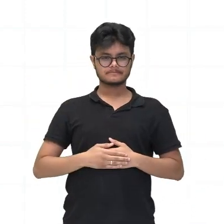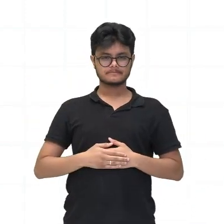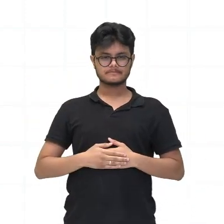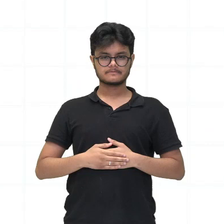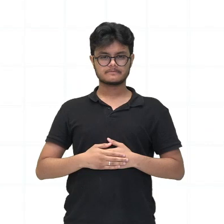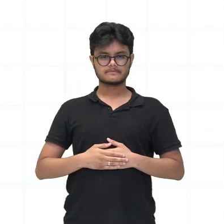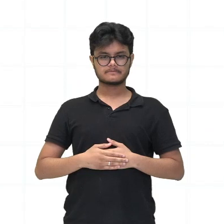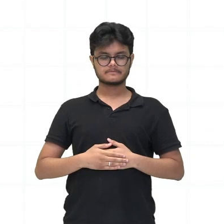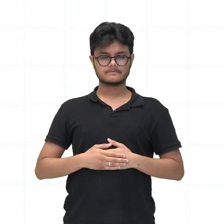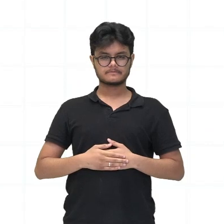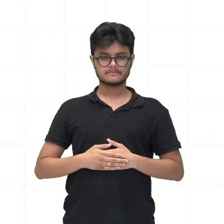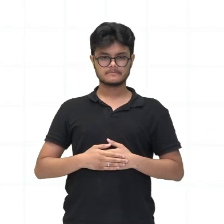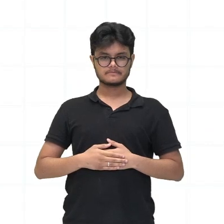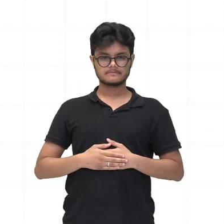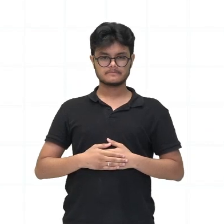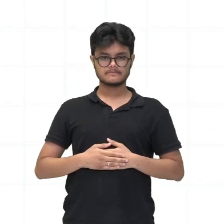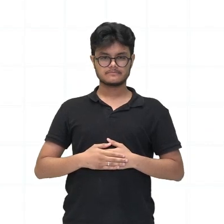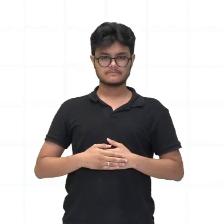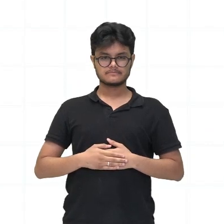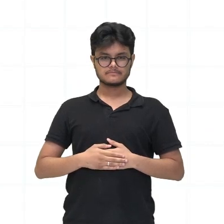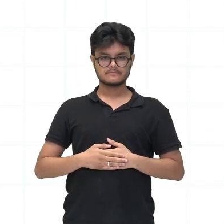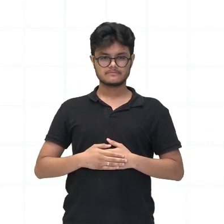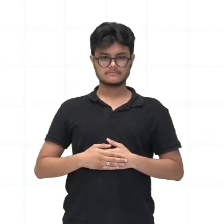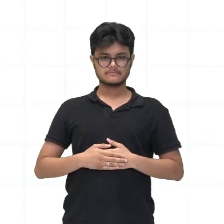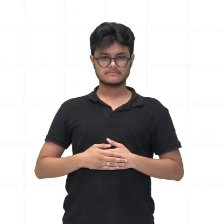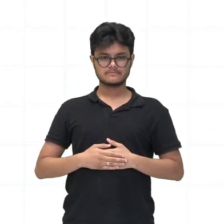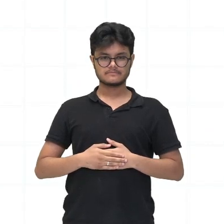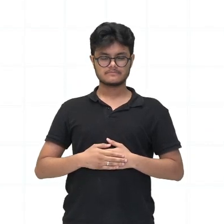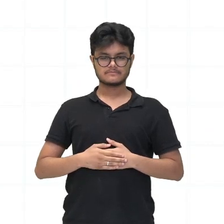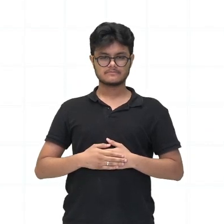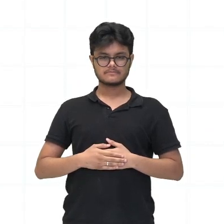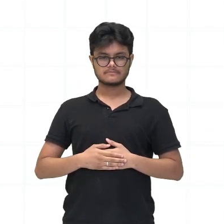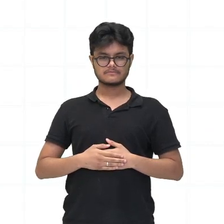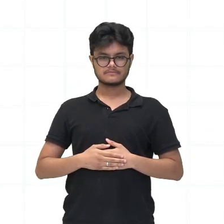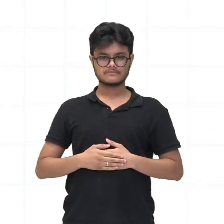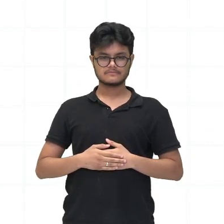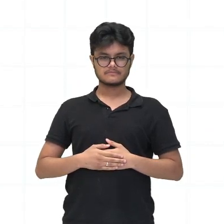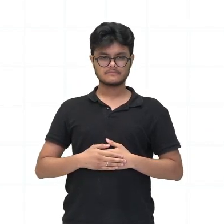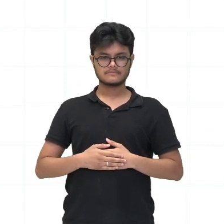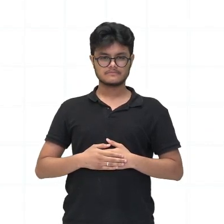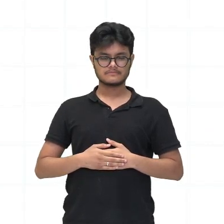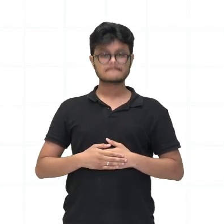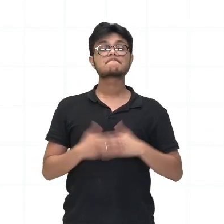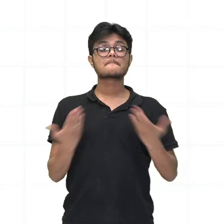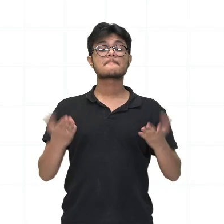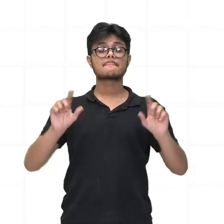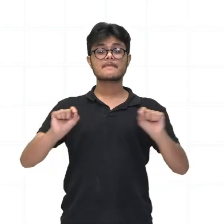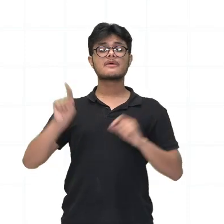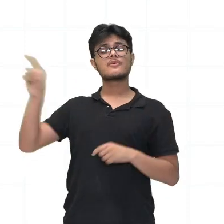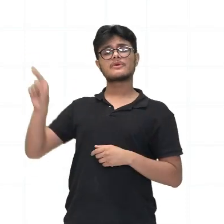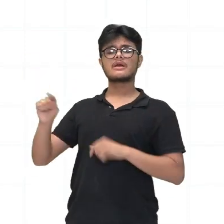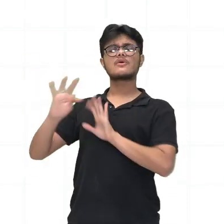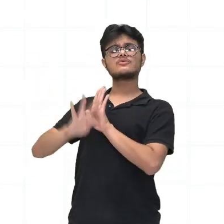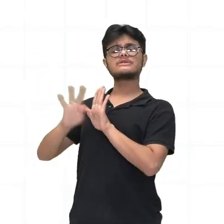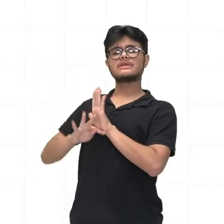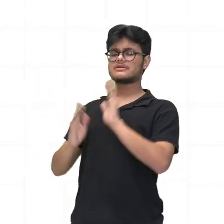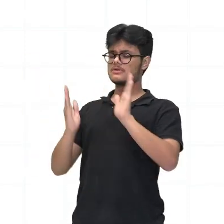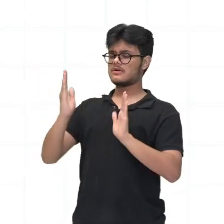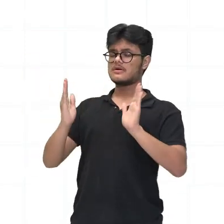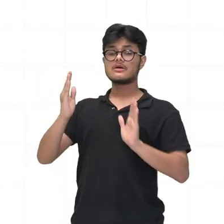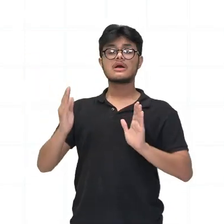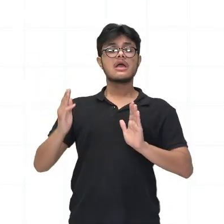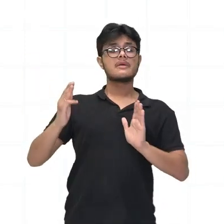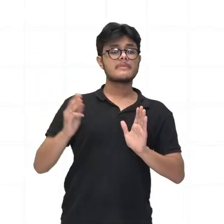um golpe de polegar, a chama, só para vê-las, já se levanta a bailar. Então, nos dois primeiros